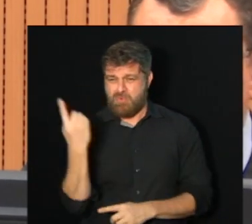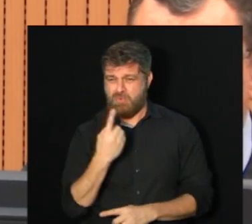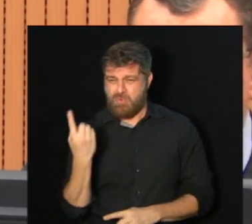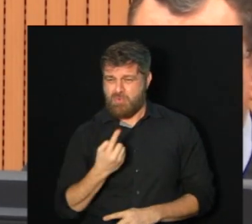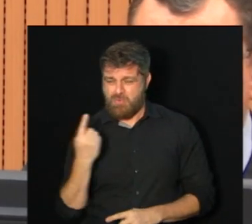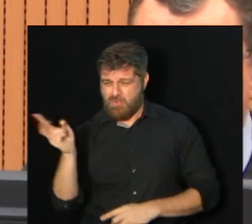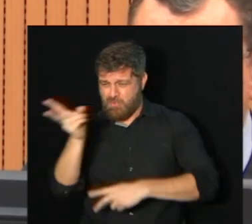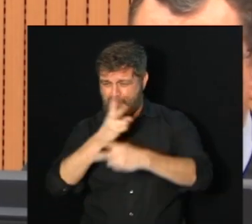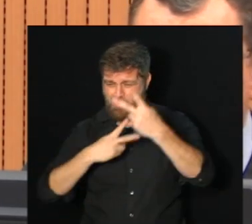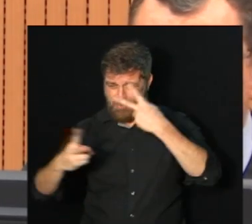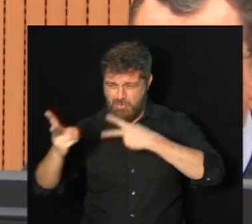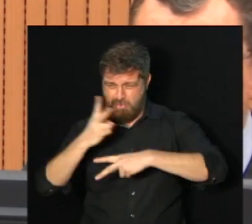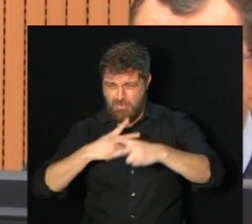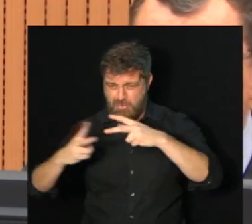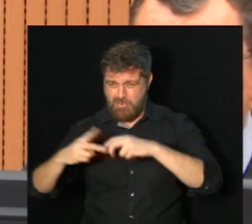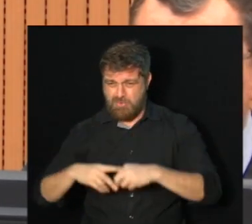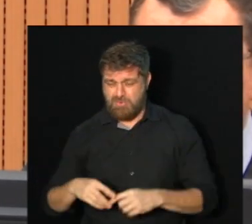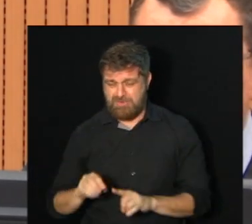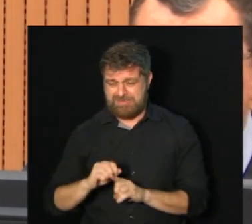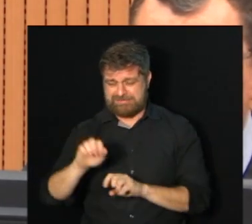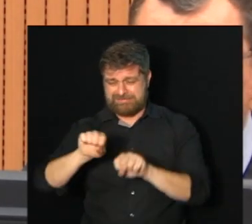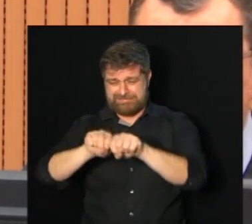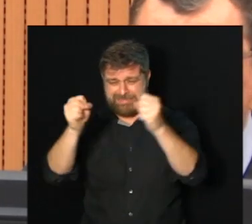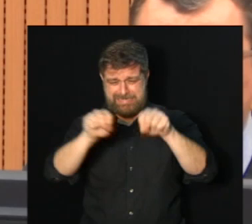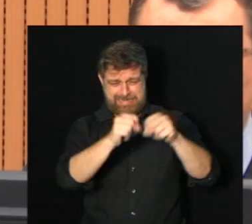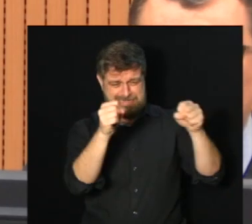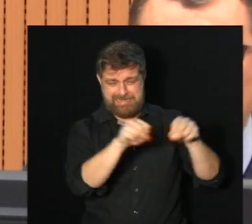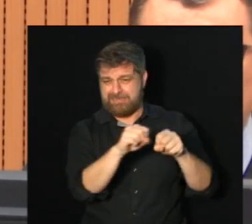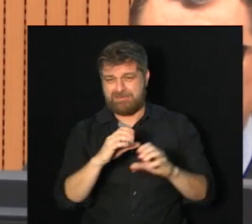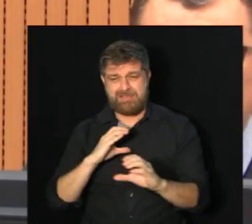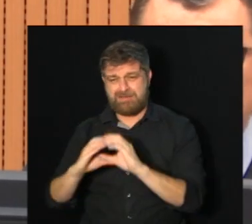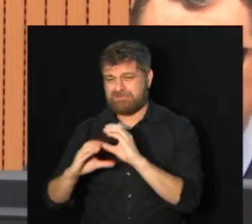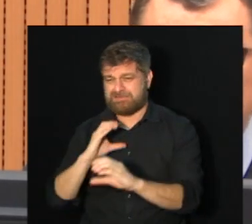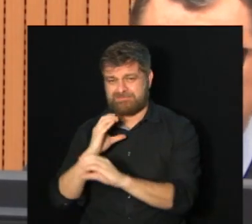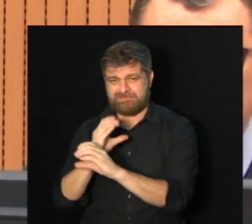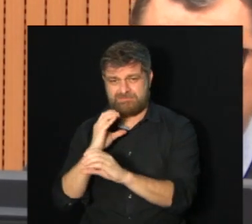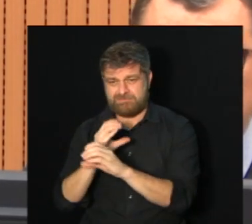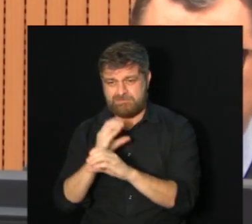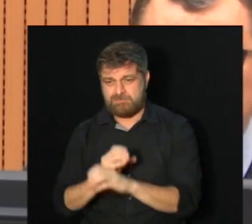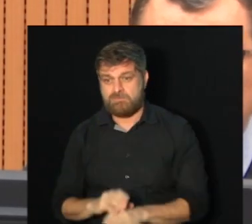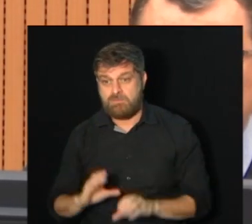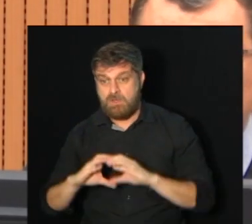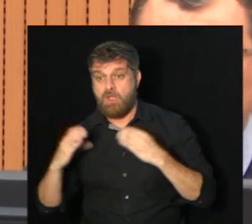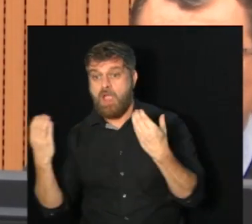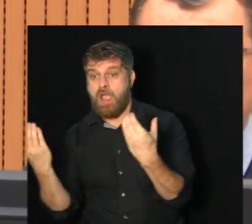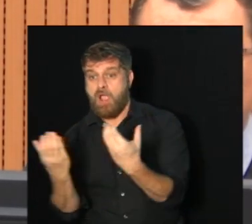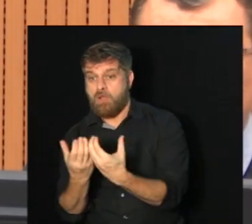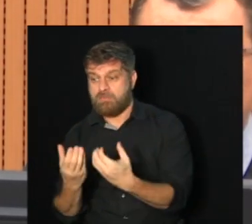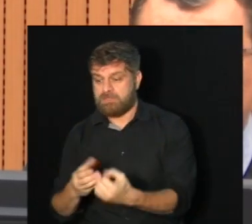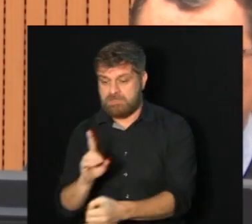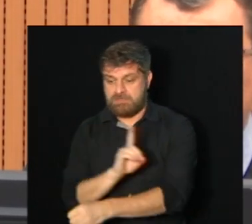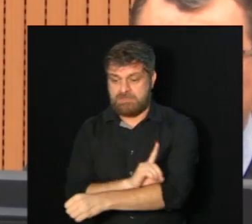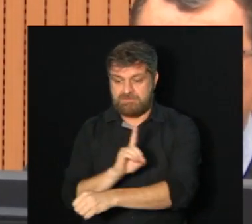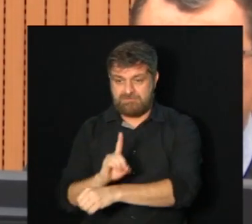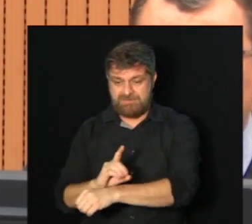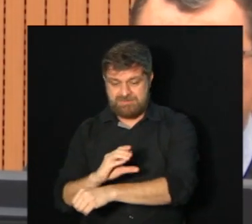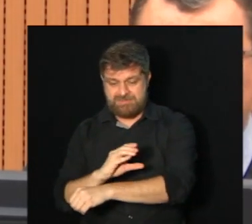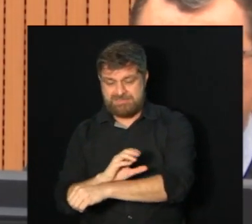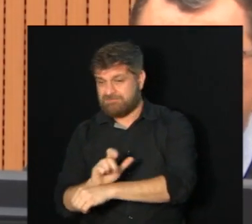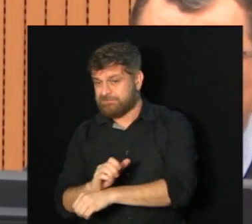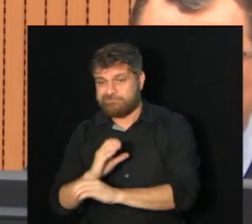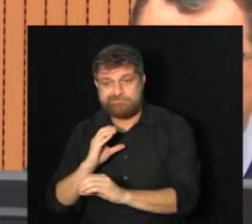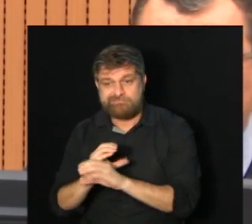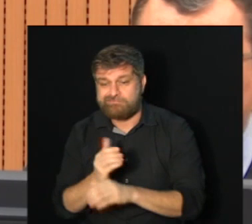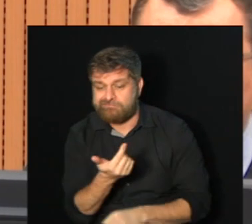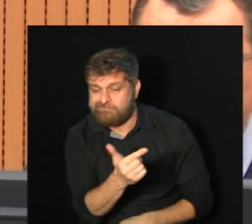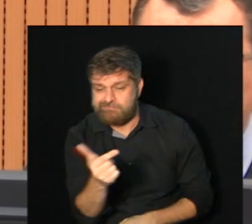de transmissão, as estruturas de antena. Então, a comunidade da Defesa Civil fica literalmente sem